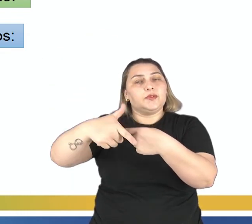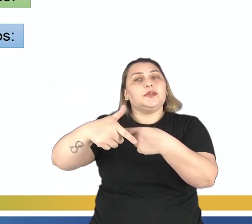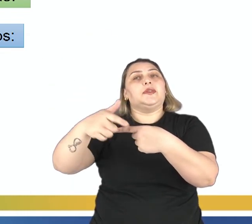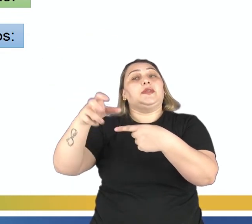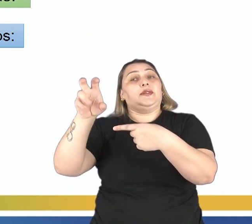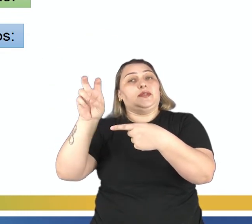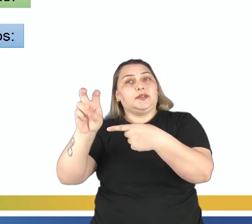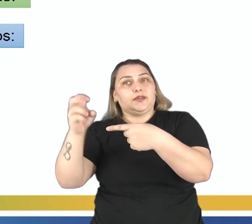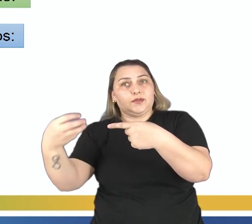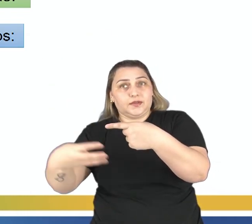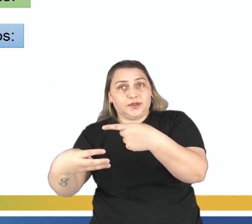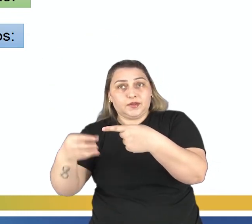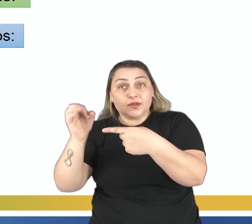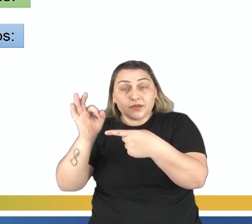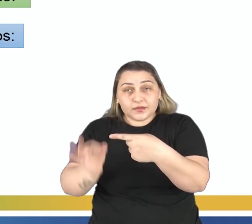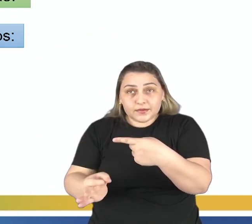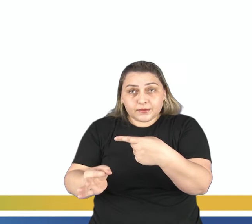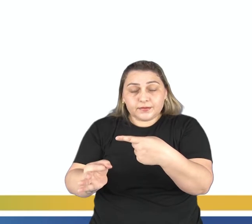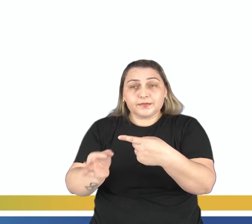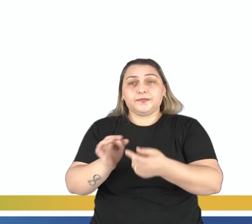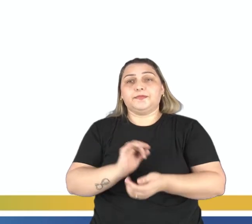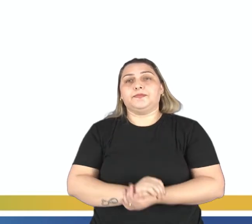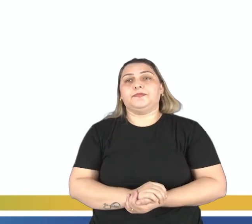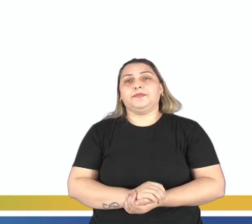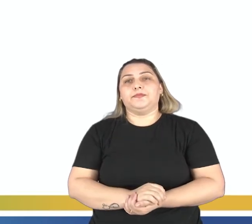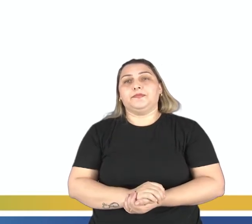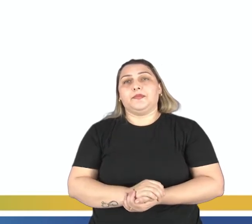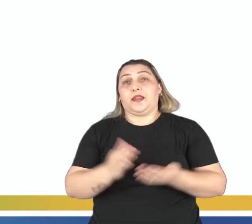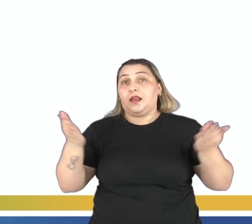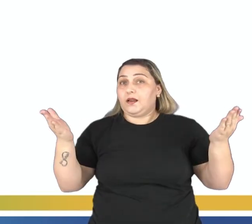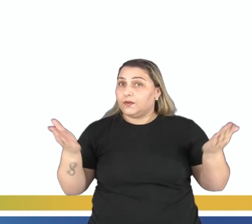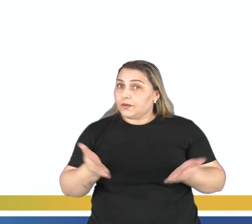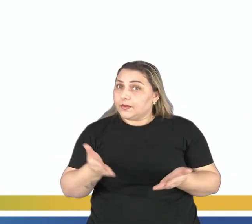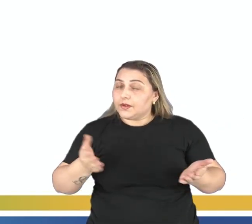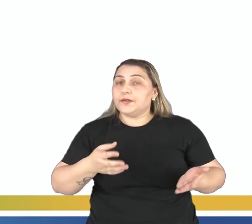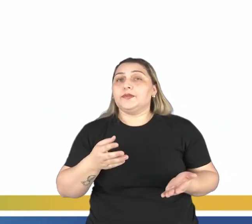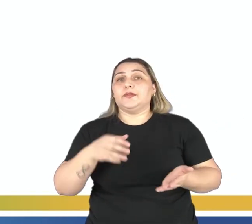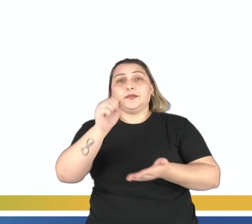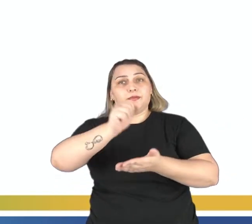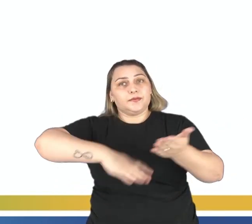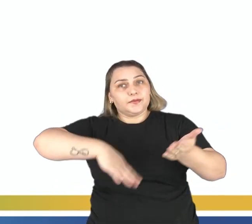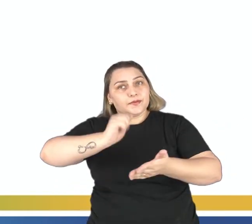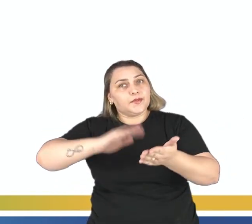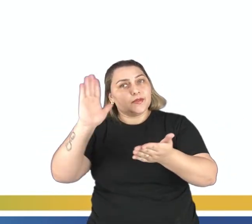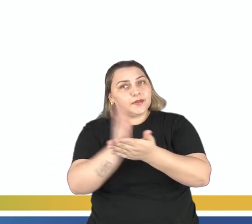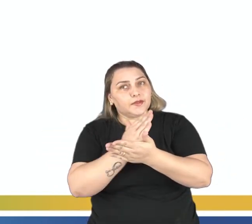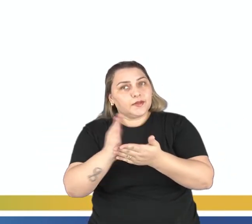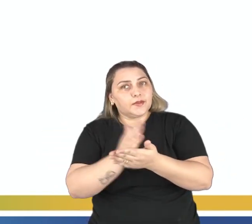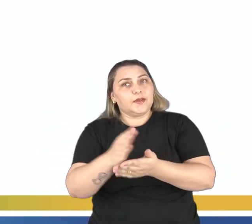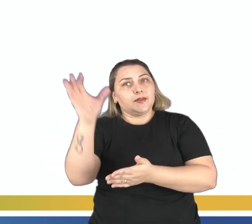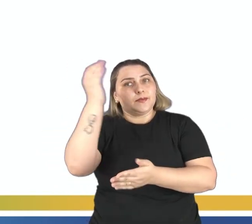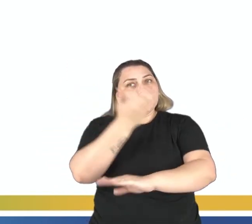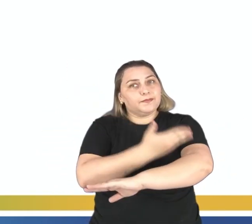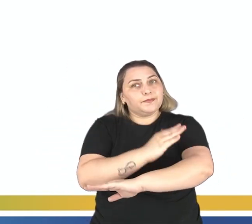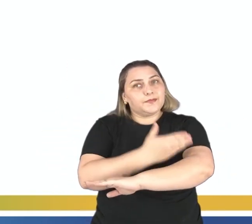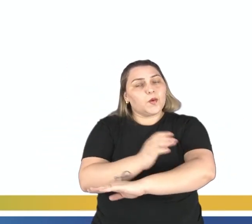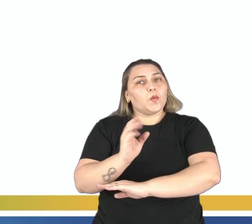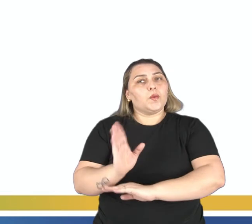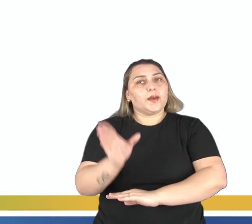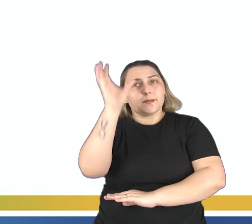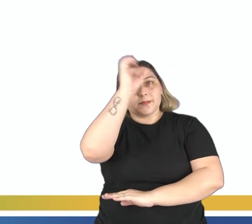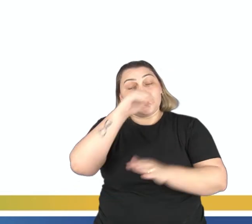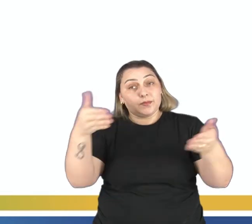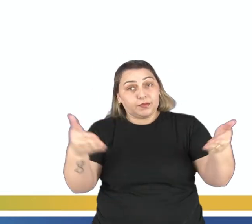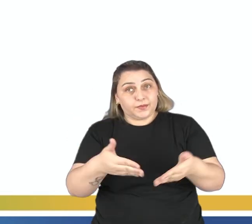que 5/3, ok? Muito bem. Então, nós vamos ver agora, pessoal, alguns exercícios para a gente treinar o que a gente viu